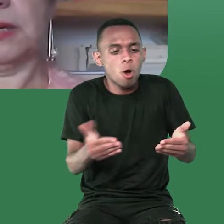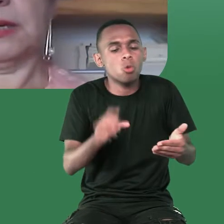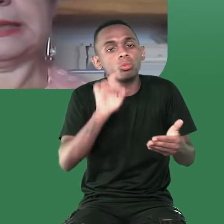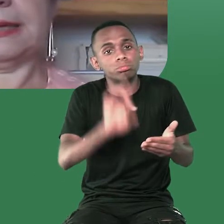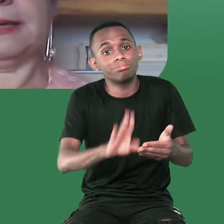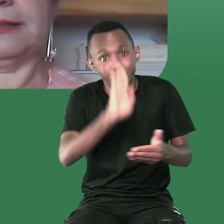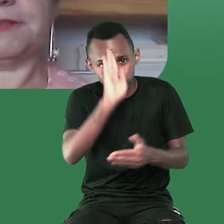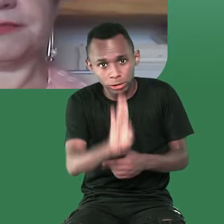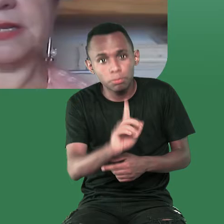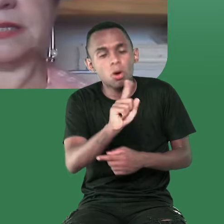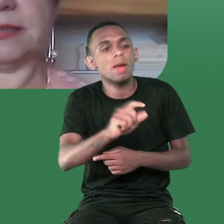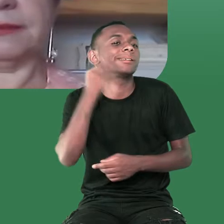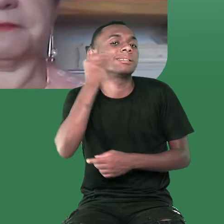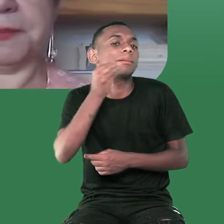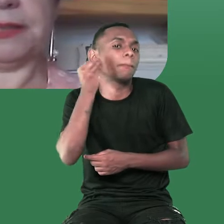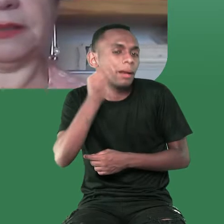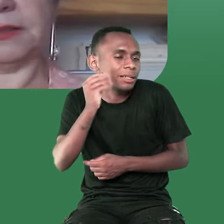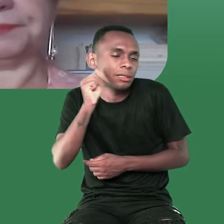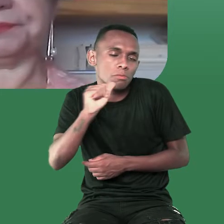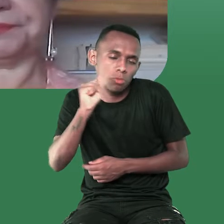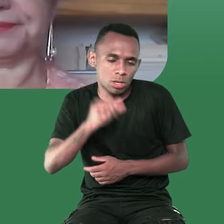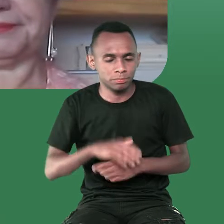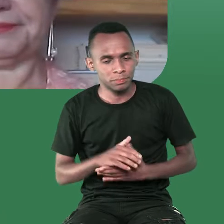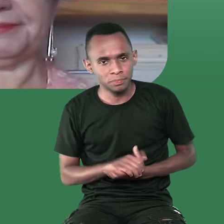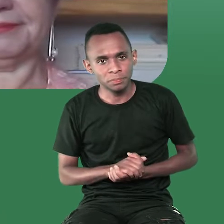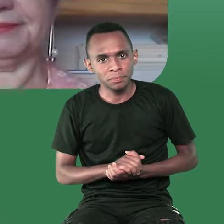mesmo na vivência feminina.